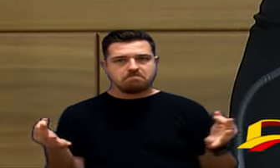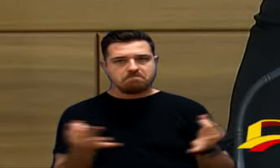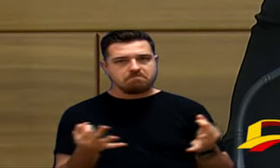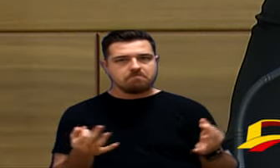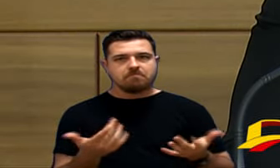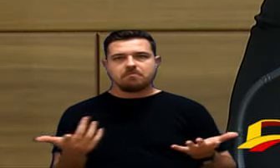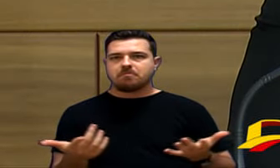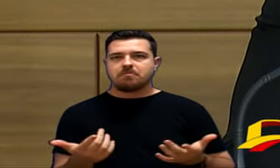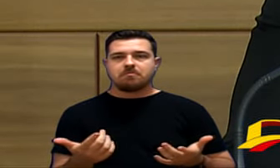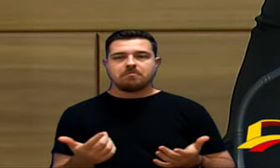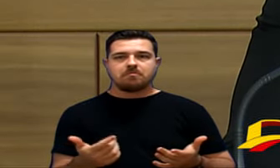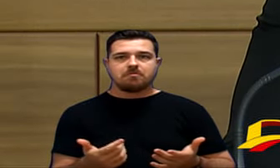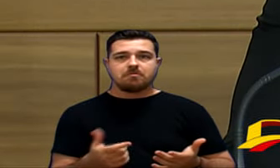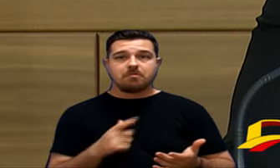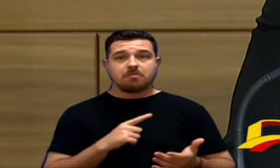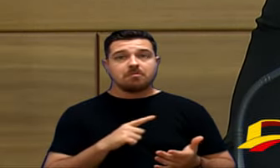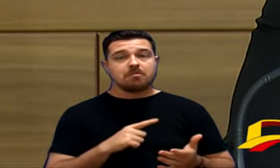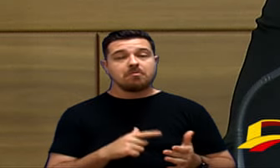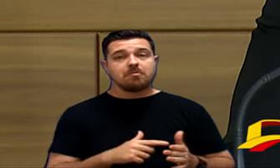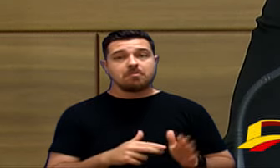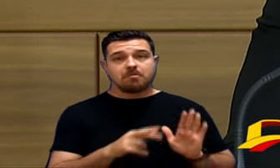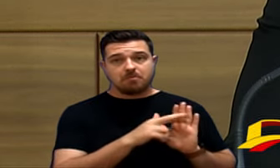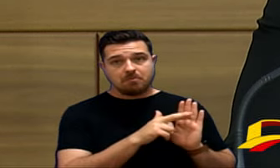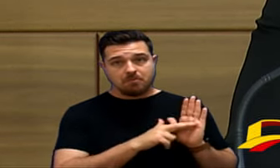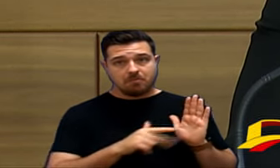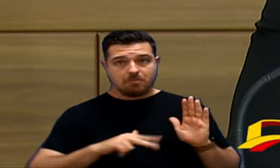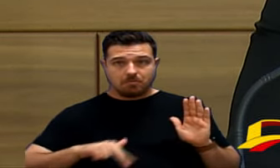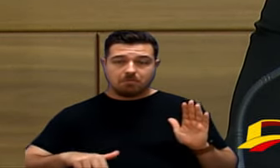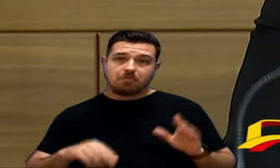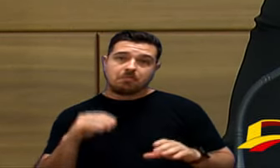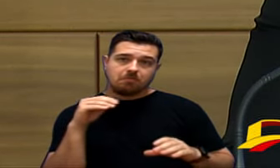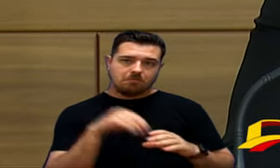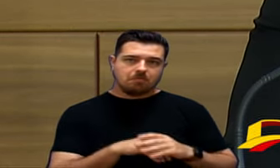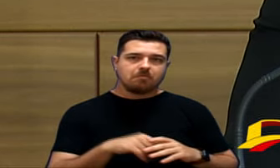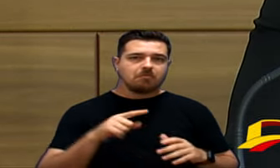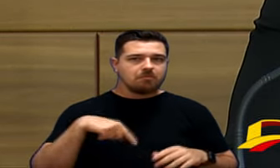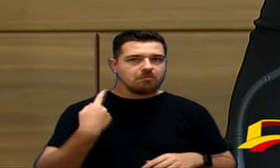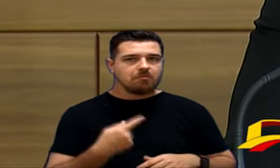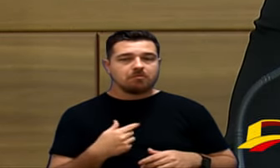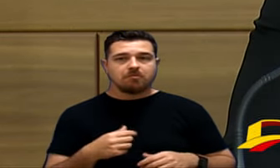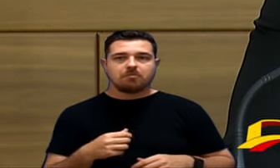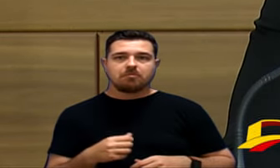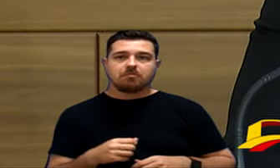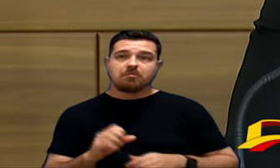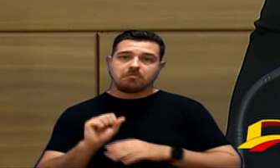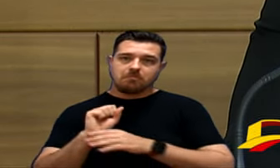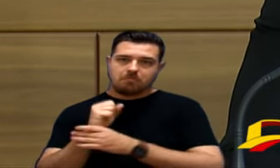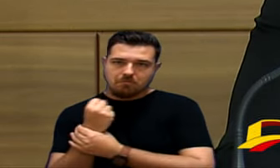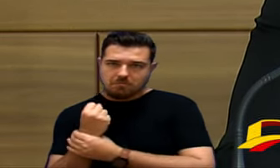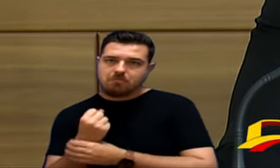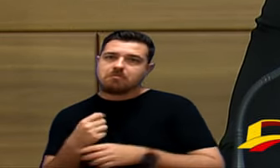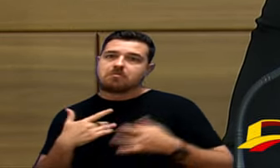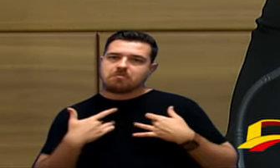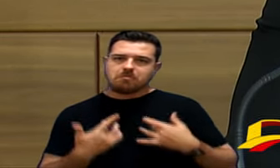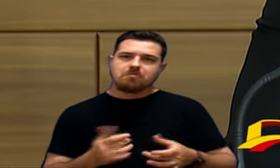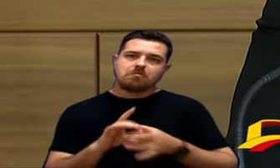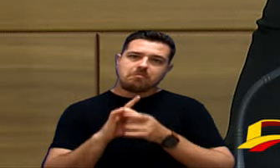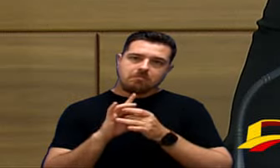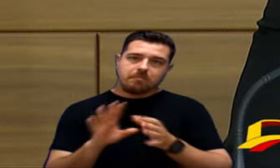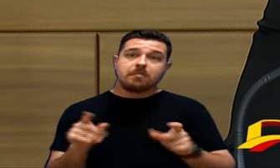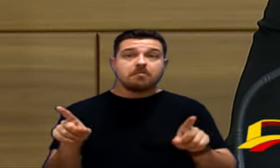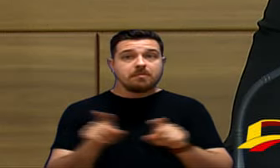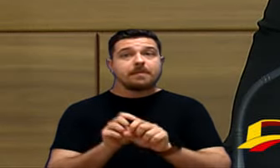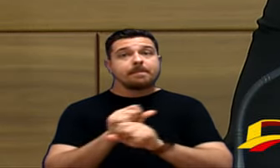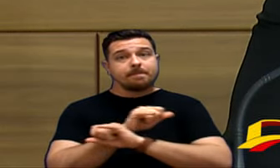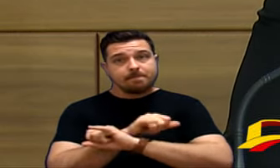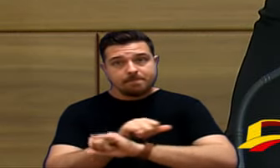seguindo a diretriz do governo Municipal eu já coloco aí Dent mão Secretaria de Segurança Urbana à disposição inclusive na divulgação